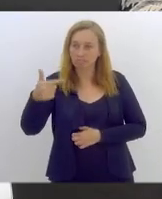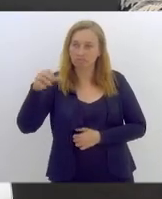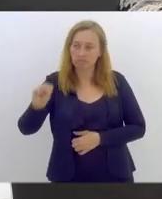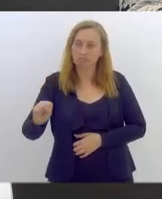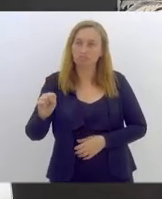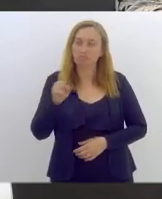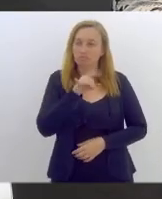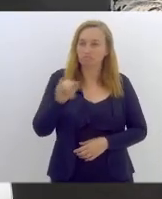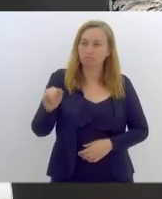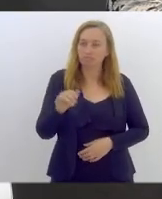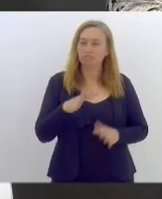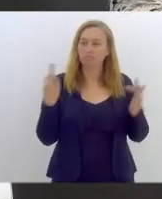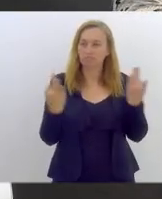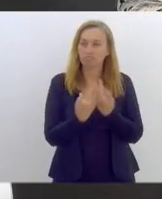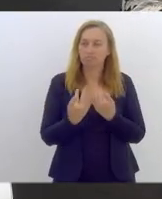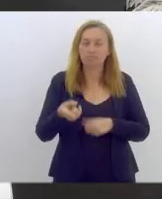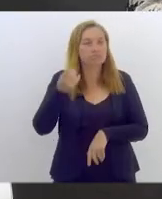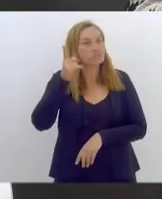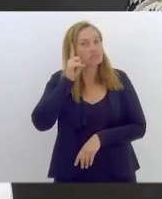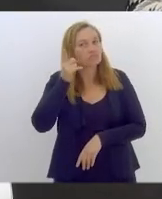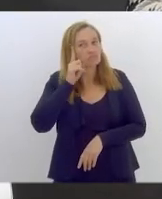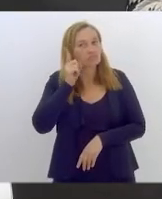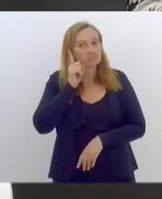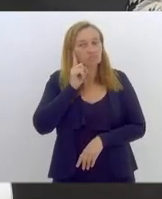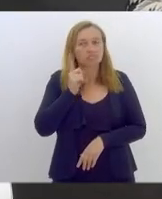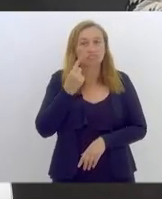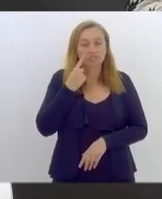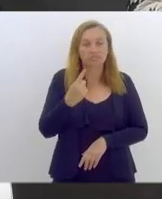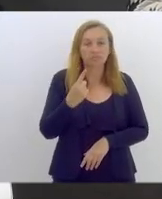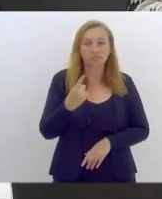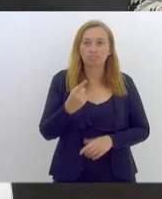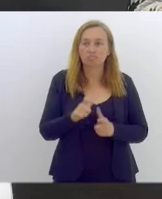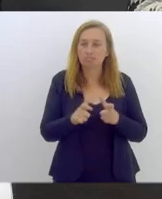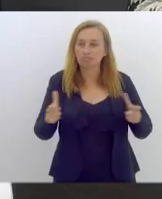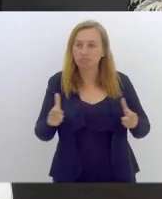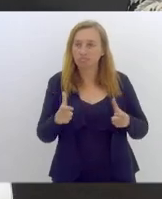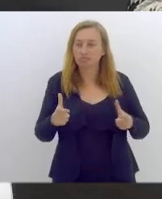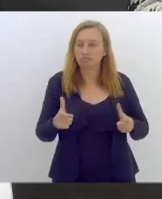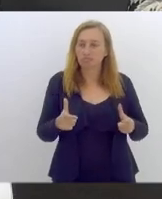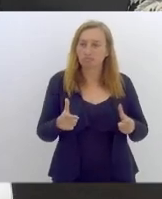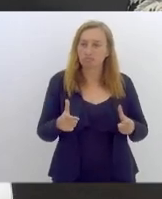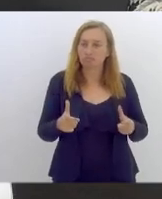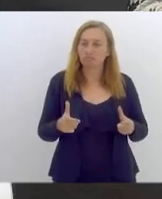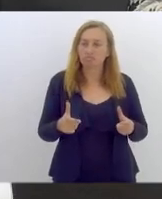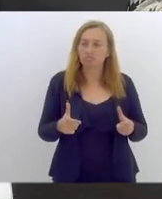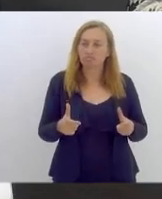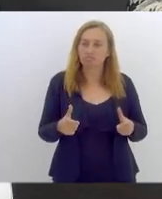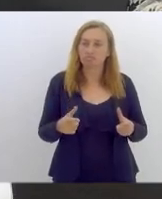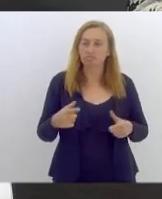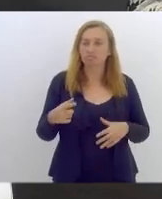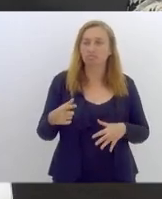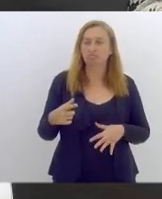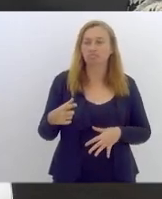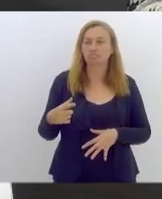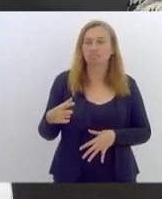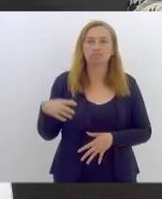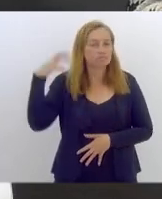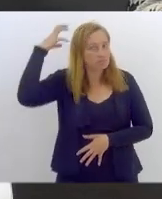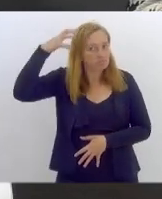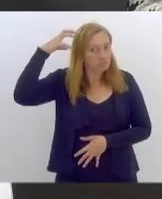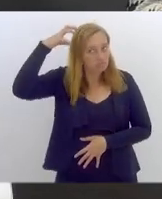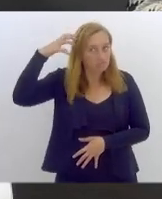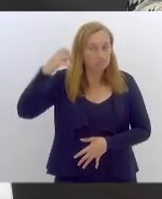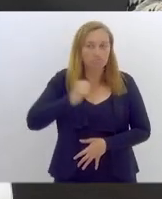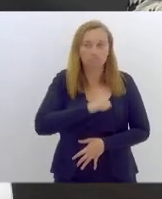nós, familiares, contamos diariamente por entender o tamanho da presença da ausência que Marielle faz enquanto pessoa grata